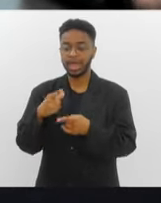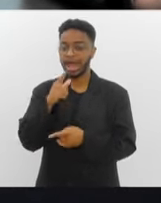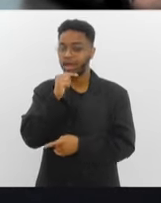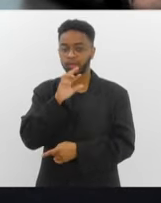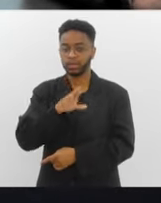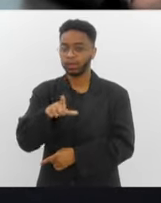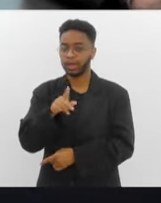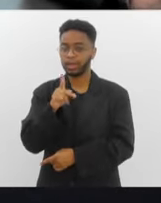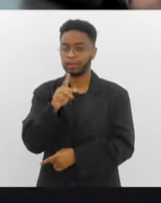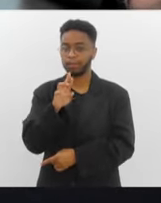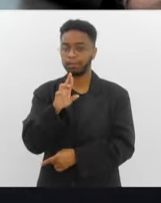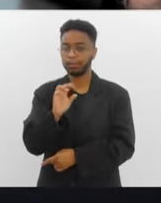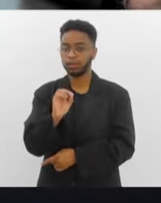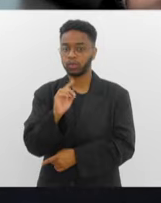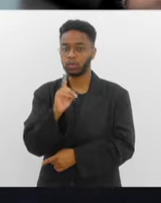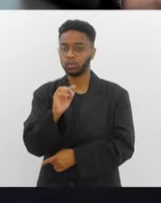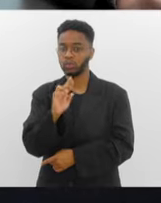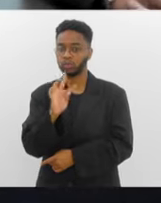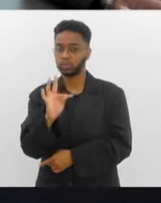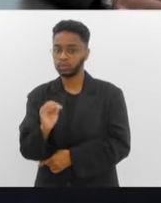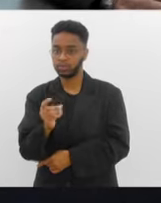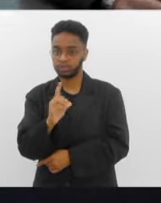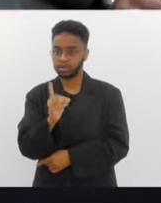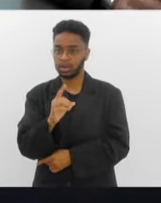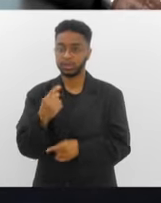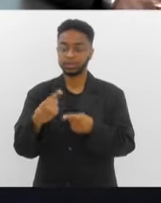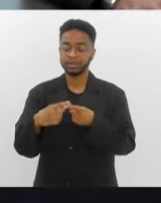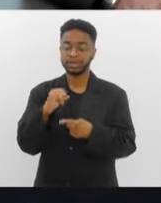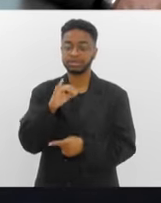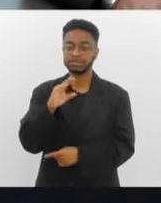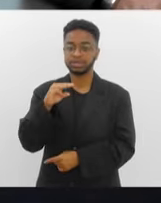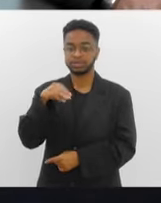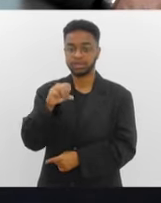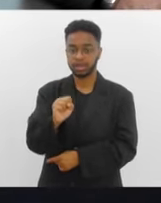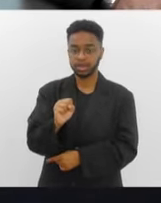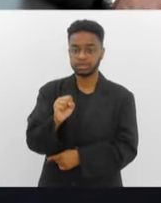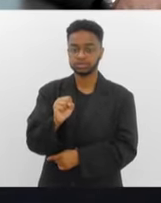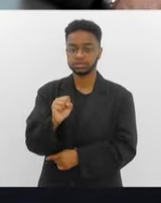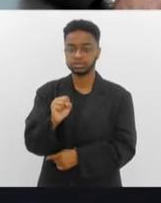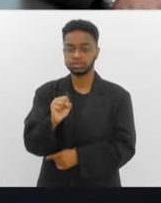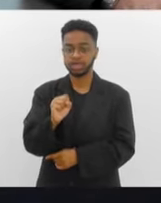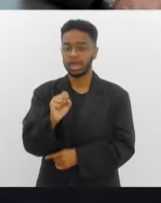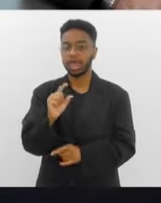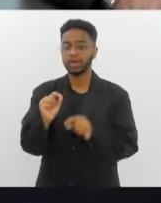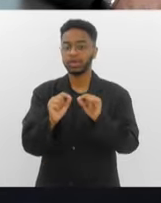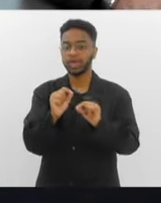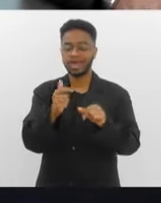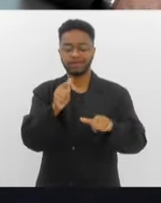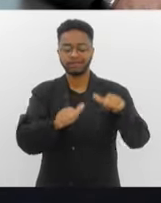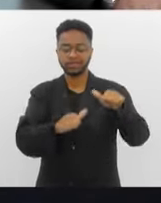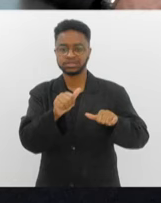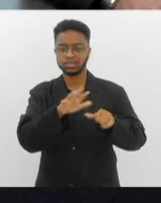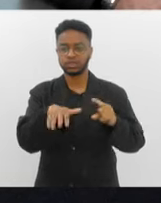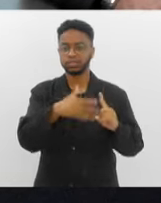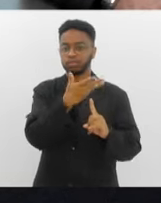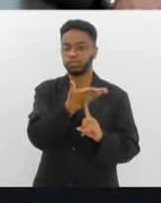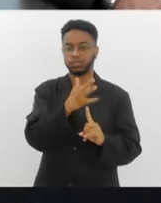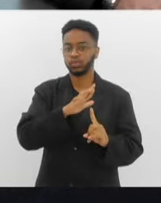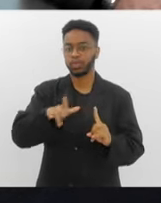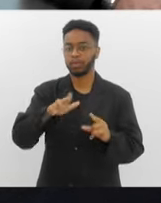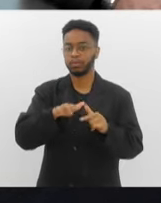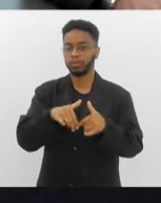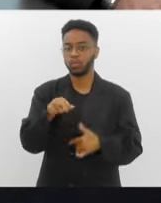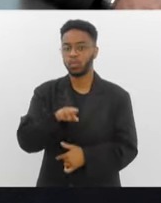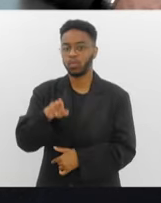produto. O projeto do ICMS ecológico é de uma avaliação ambiental, não é pelo uso da